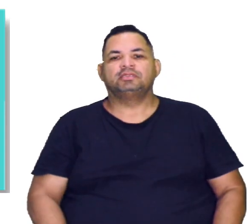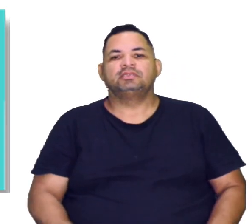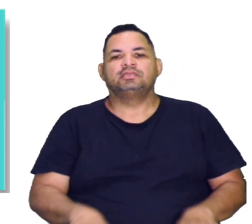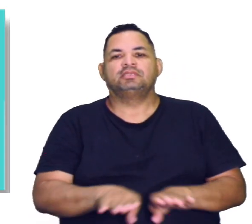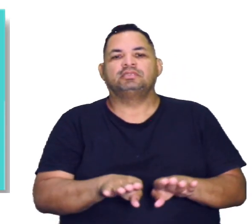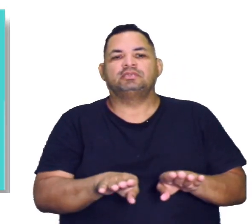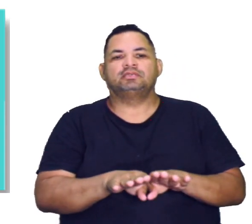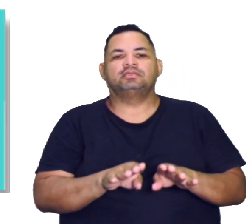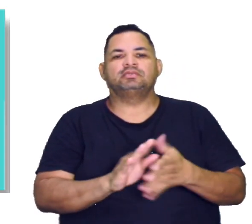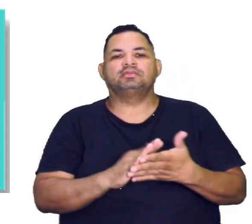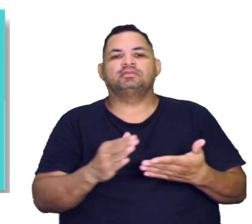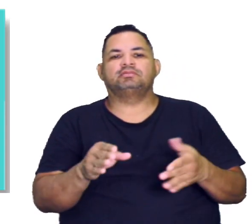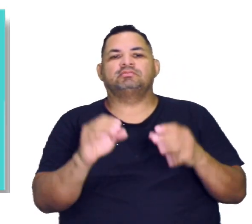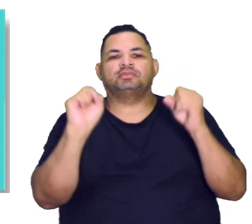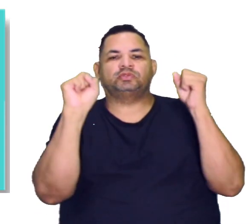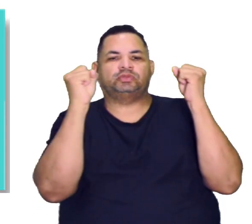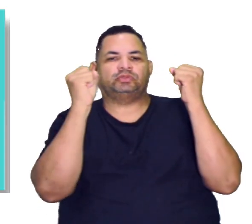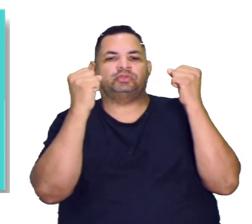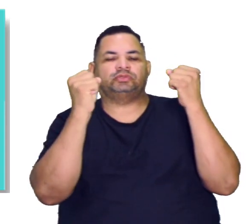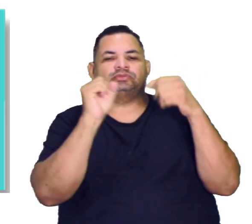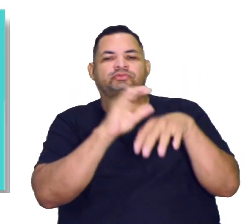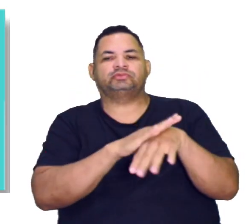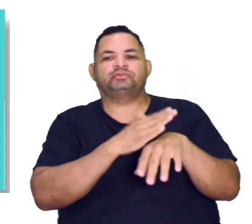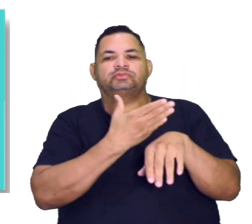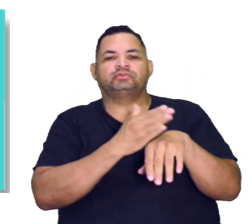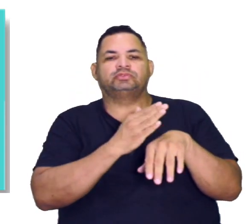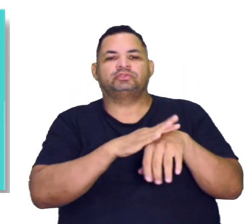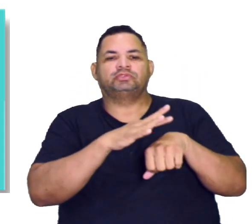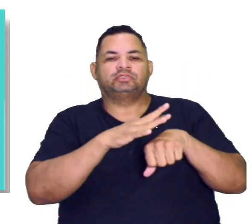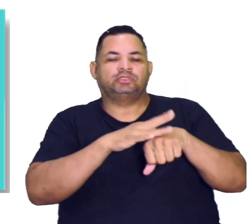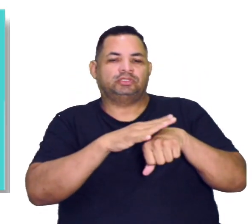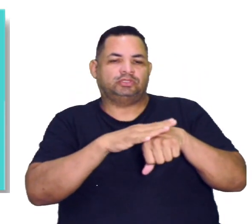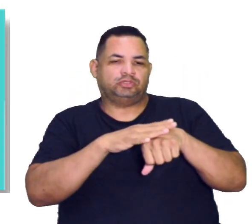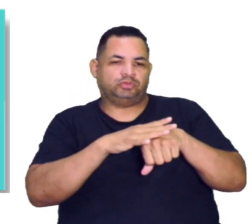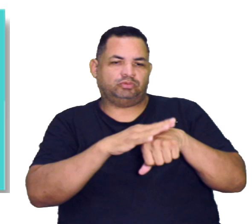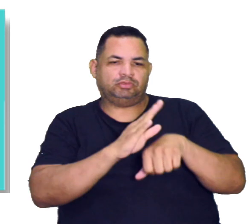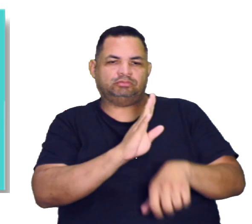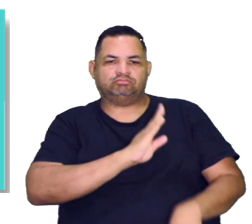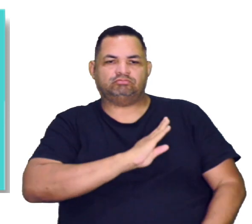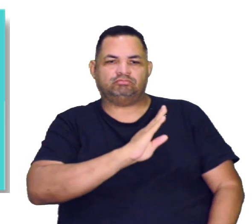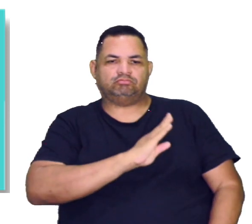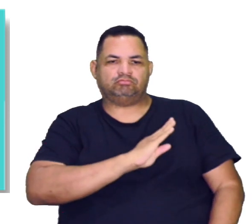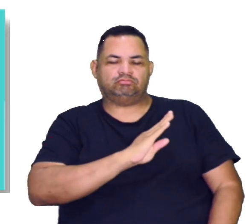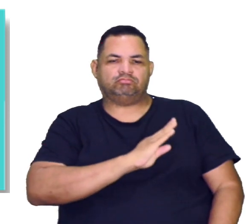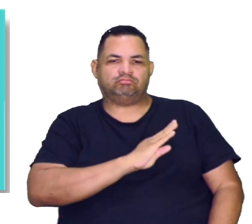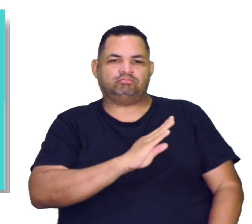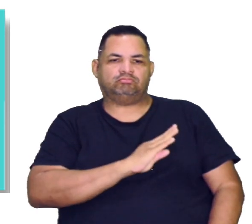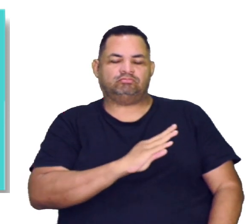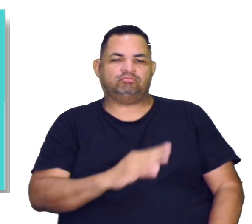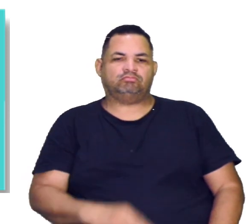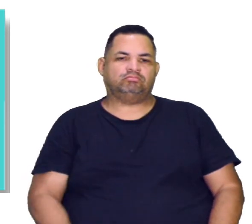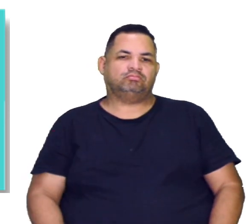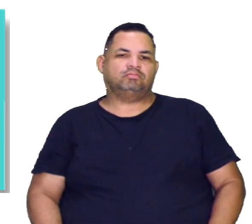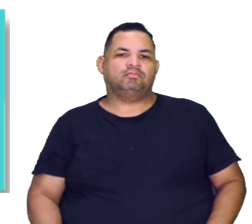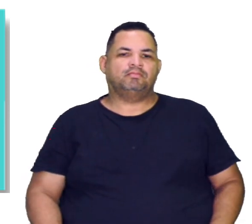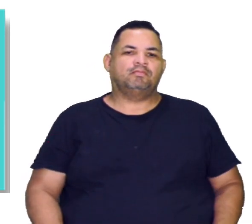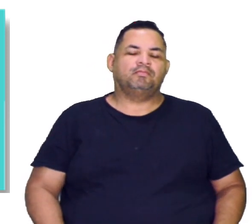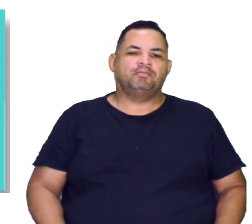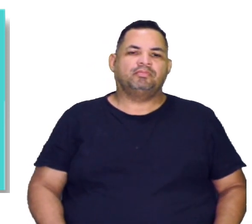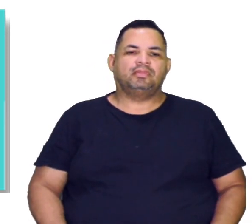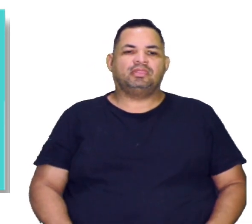Também menciono com você aqui sobre atividade física e as doenças